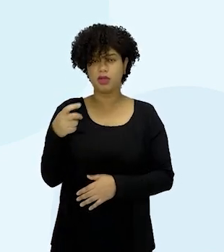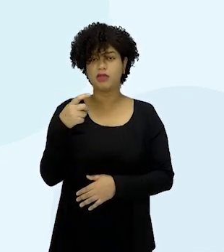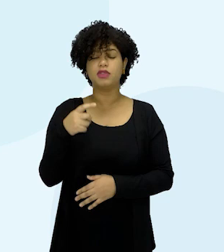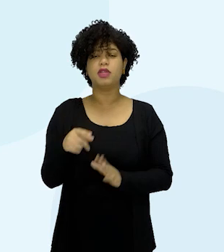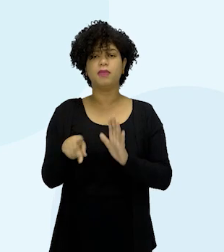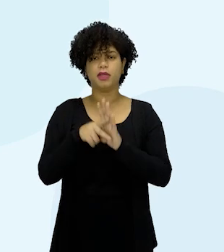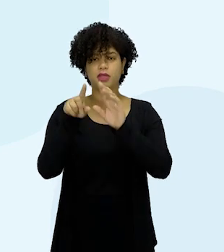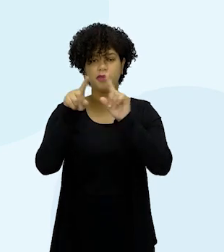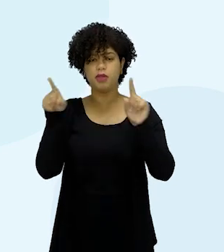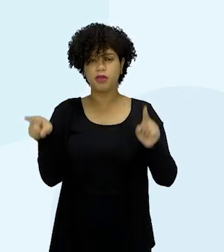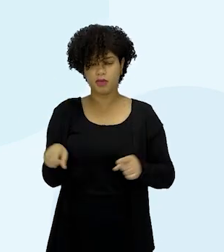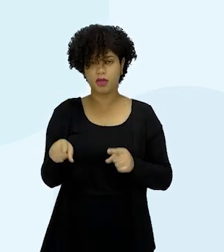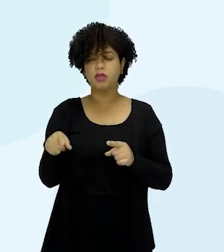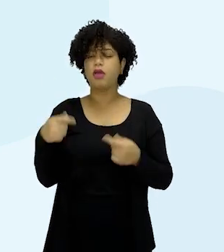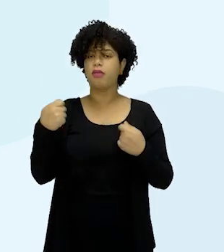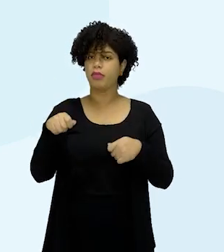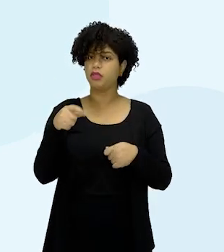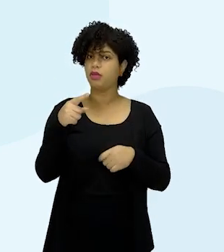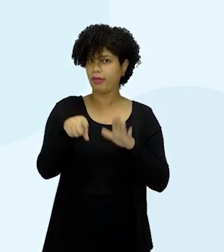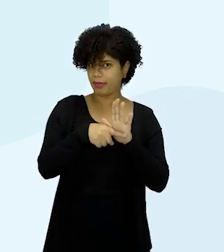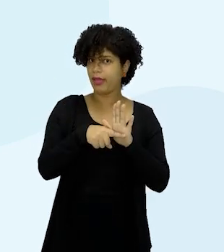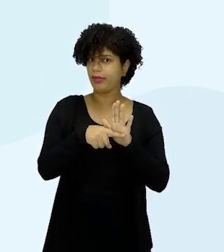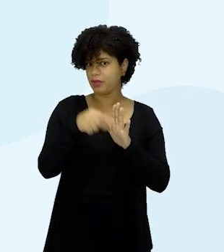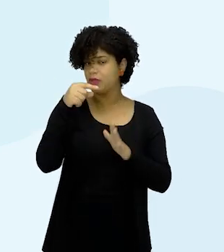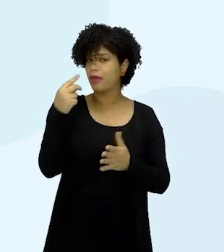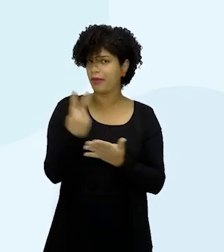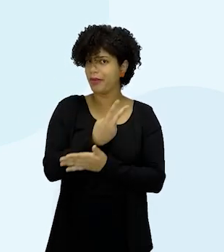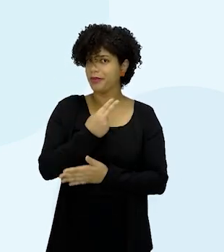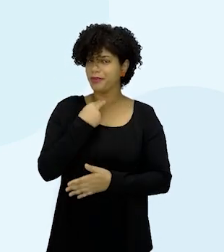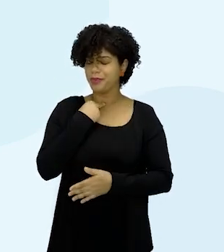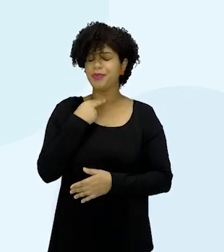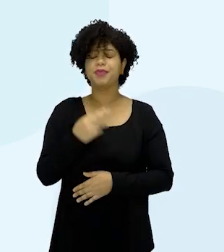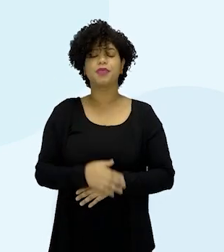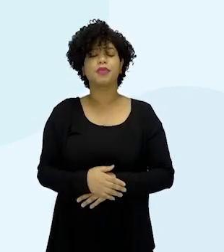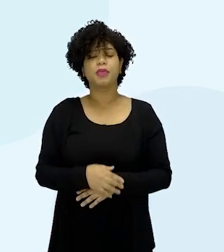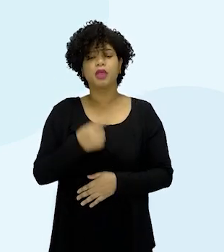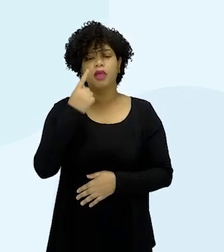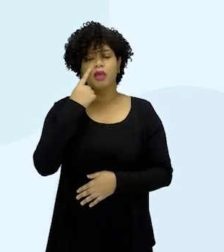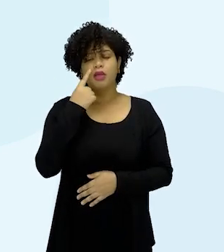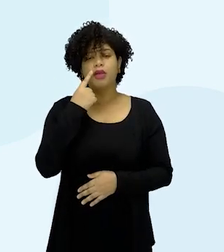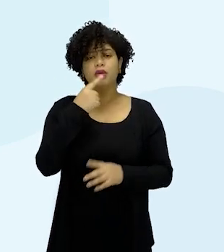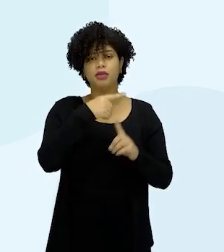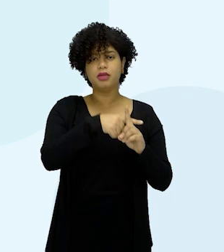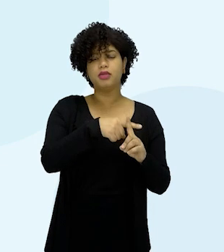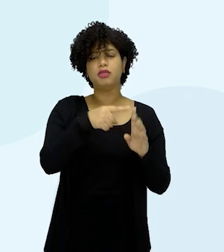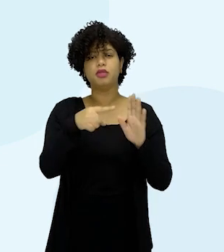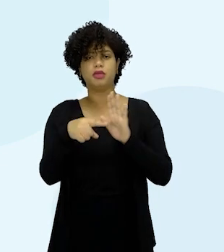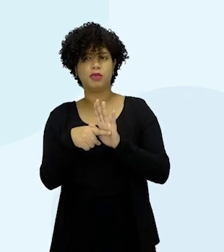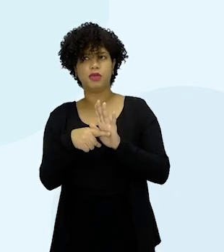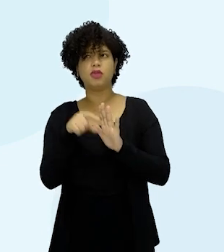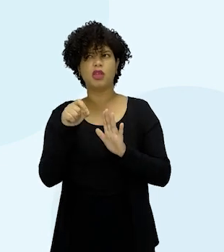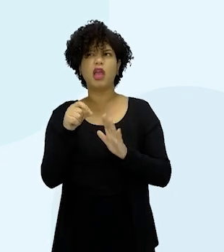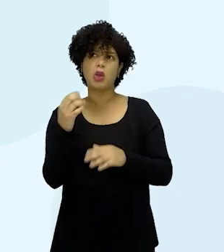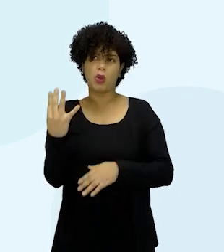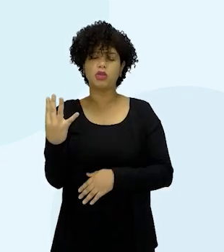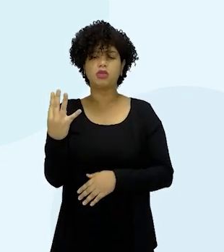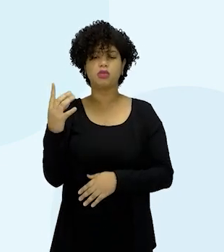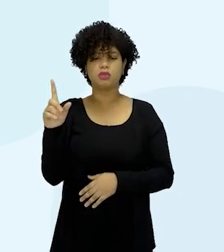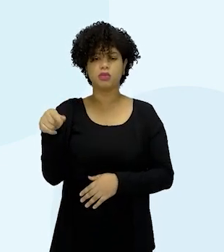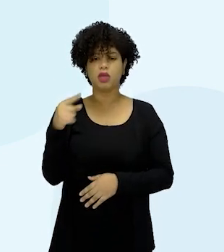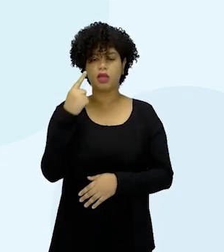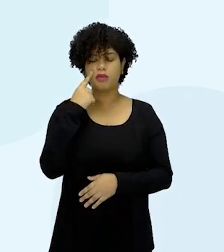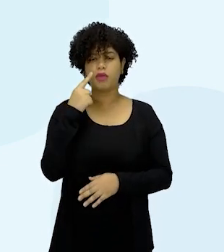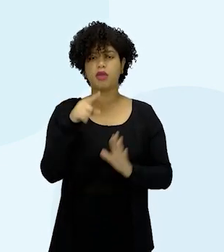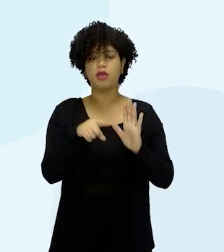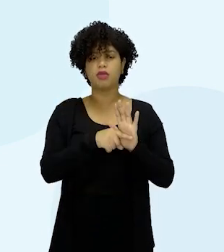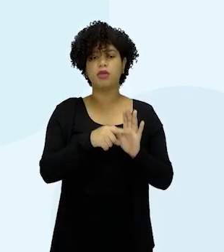professora Inês falou, negativo tem que colocar o parênteses para não errar, tá bom? Sinais diferentes, menos, 2 vezes 2, 4. Então, o menos 2 vai estar